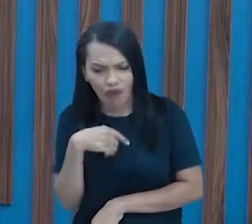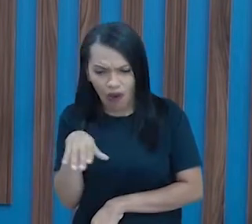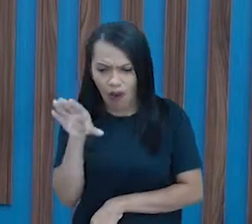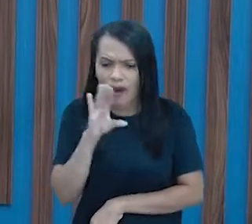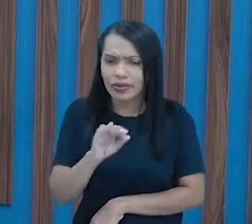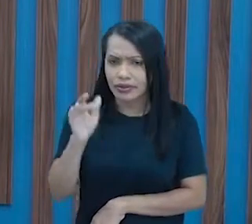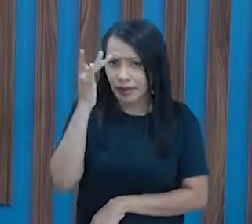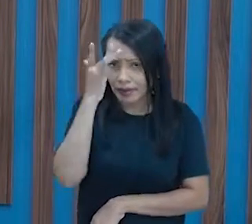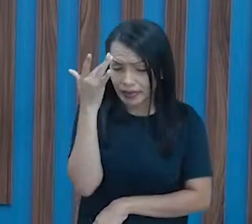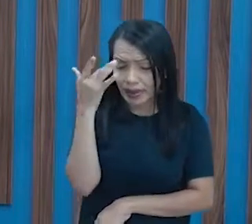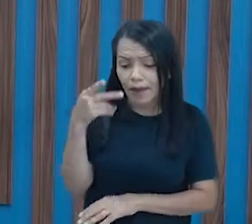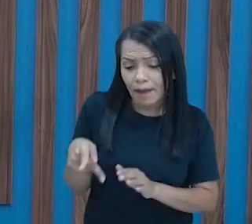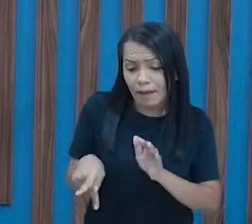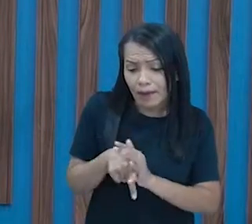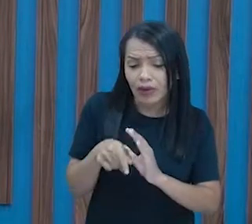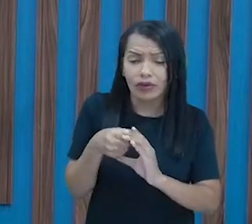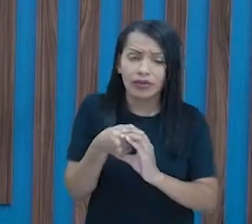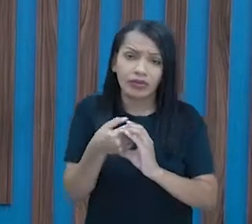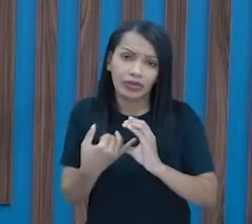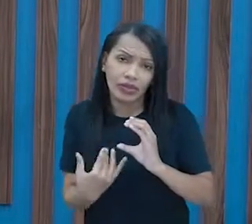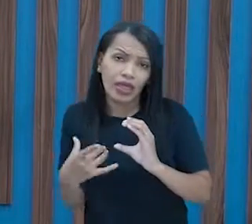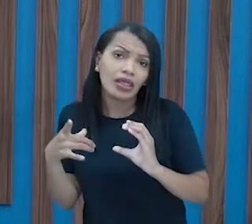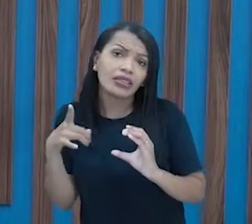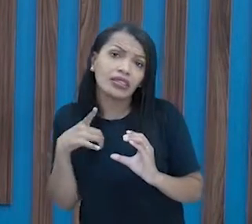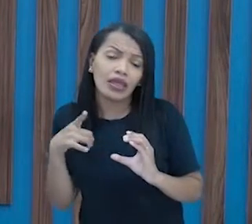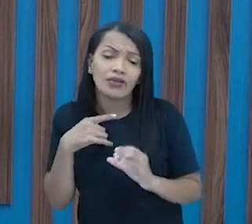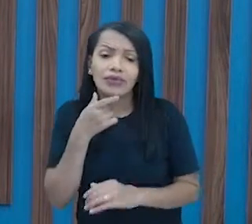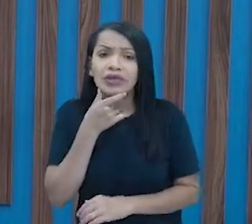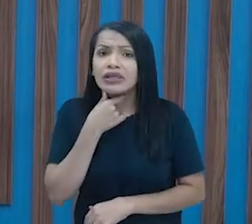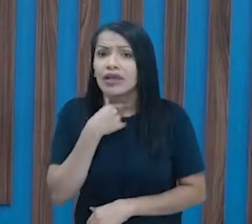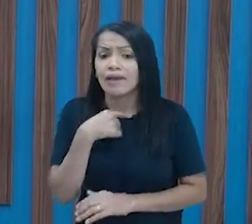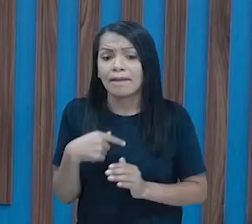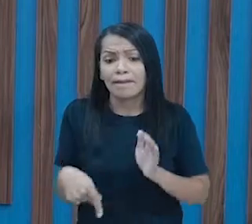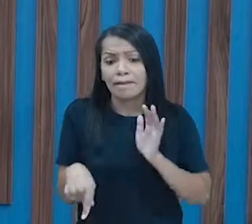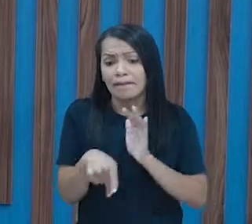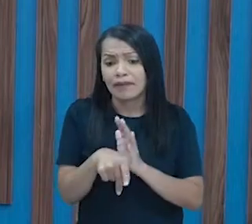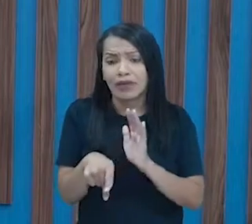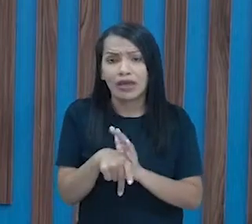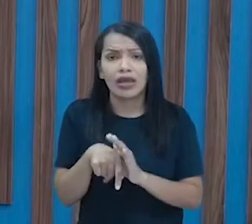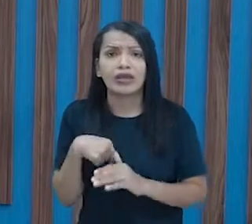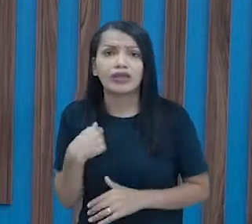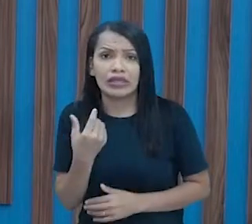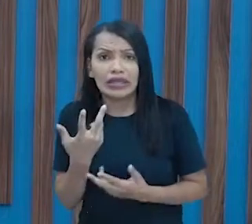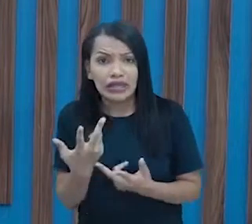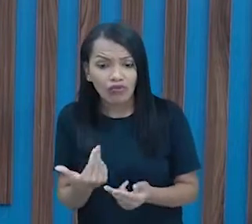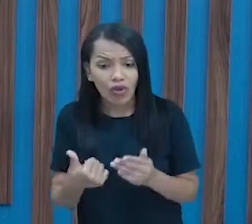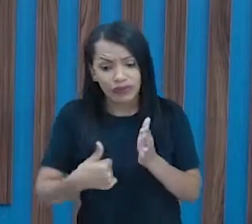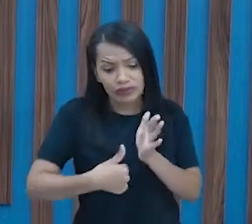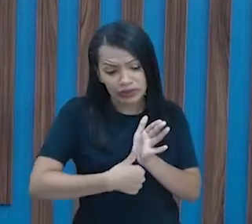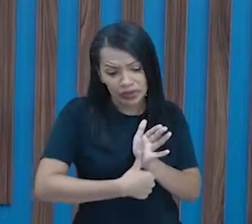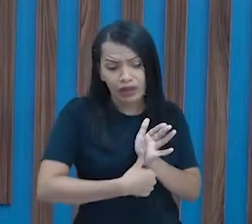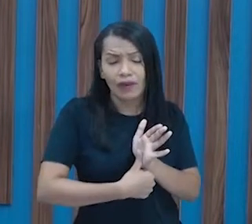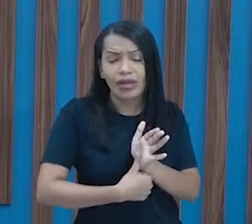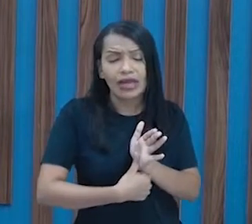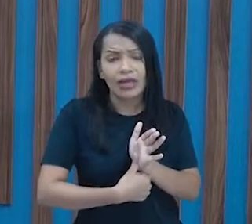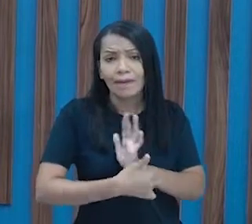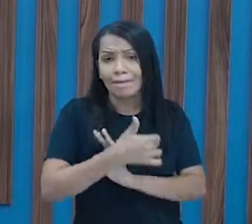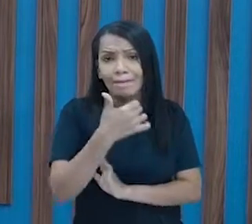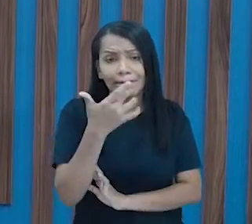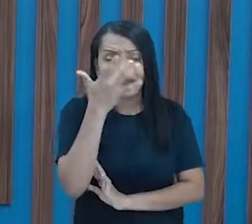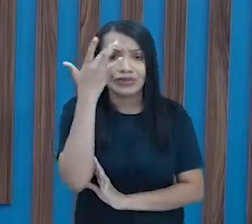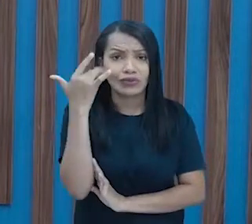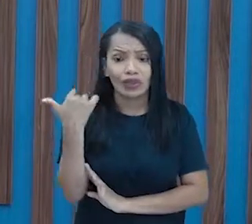É a característica da voz dela, ela tem aquele timbre que é só dela, assim como nossas digitais. Ninguém tem uma digital igual a